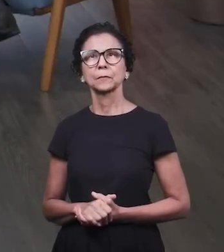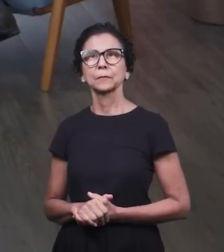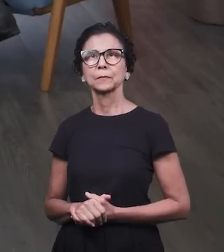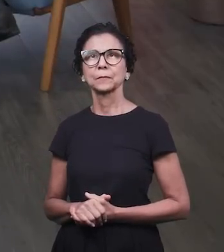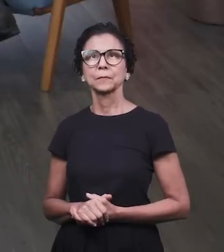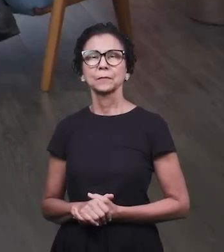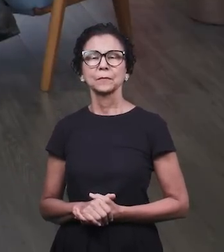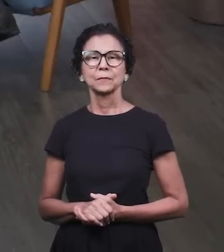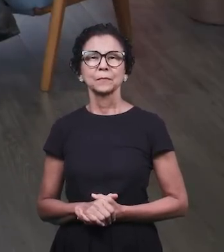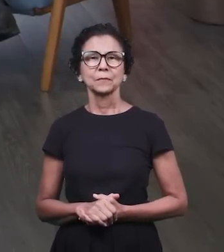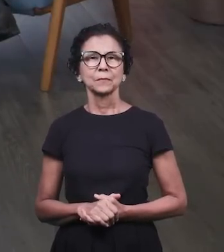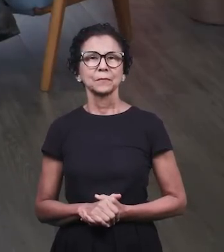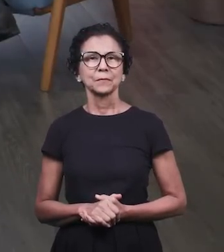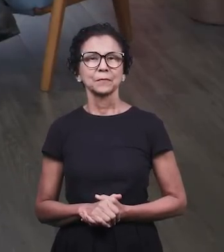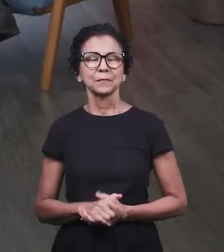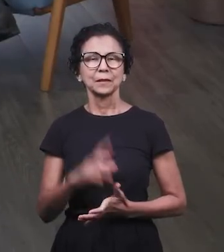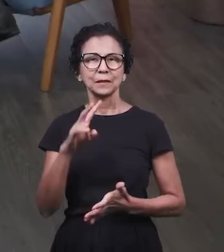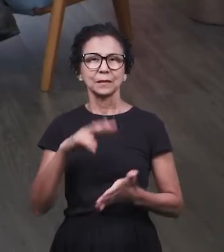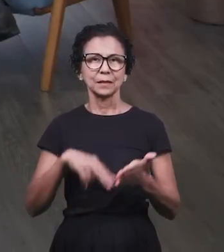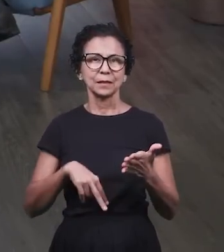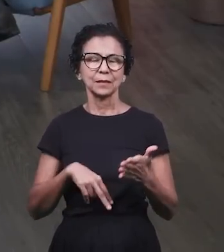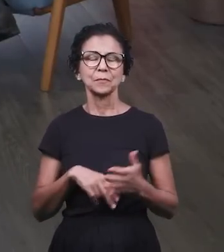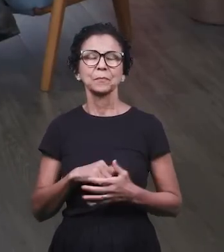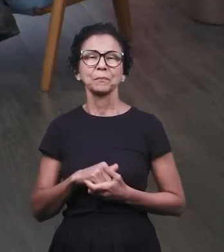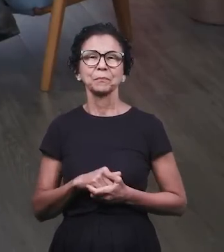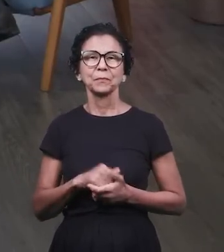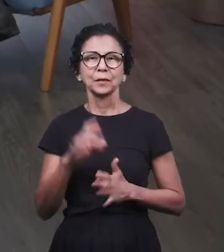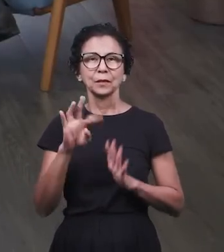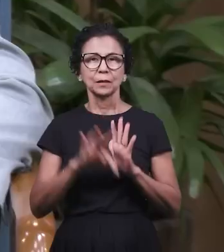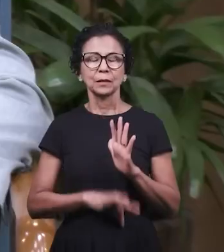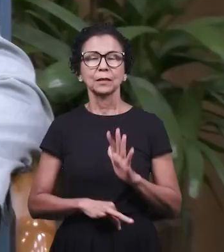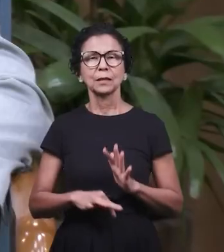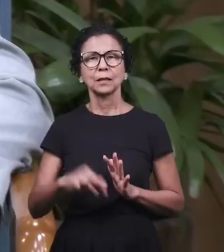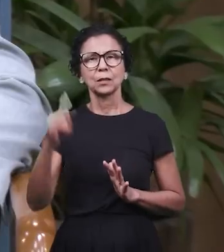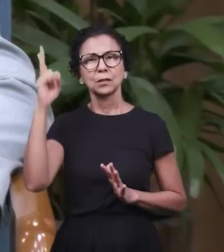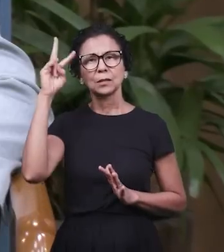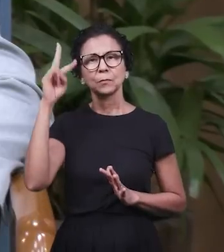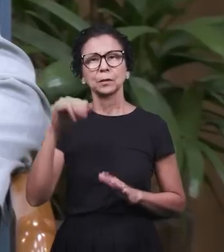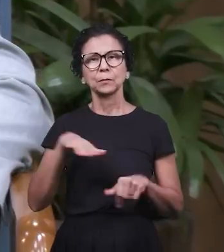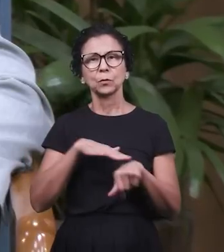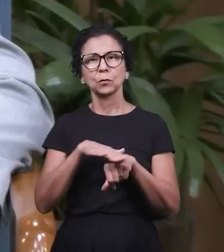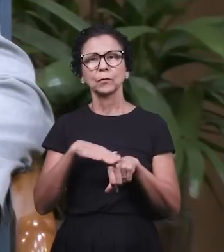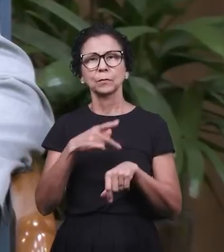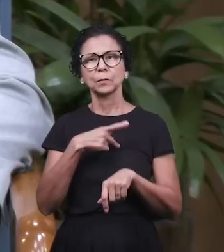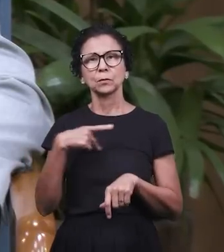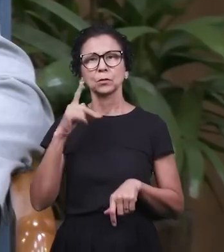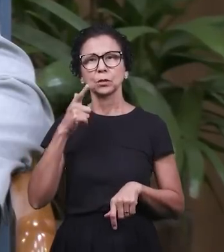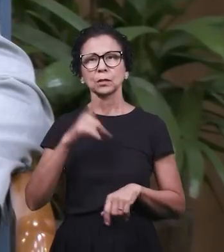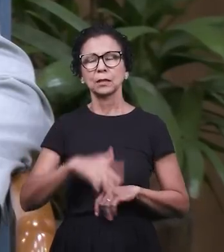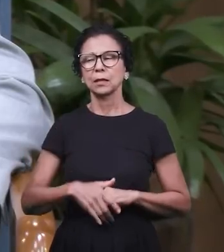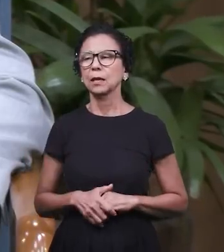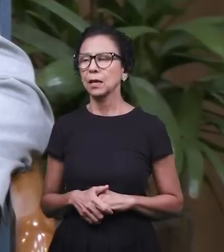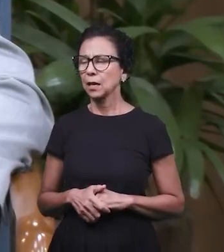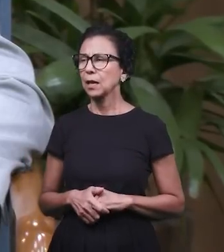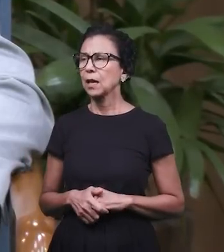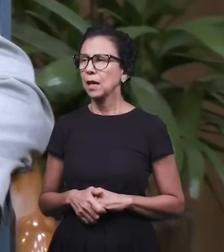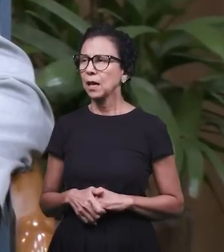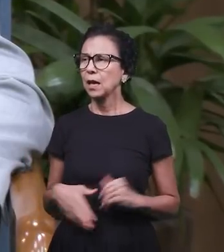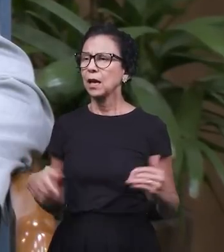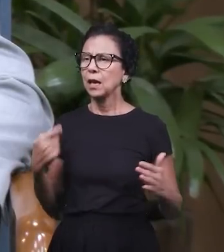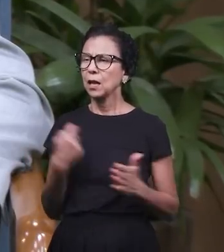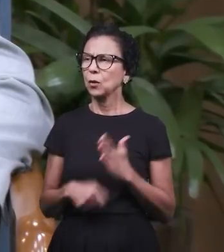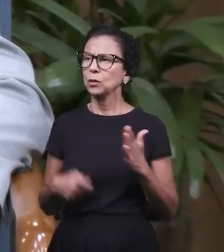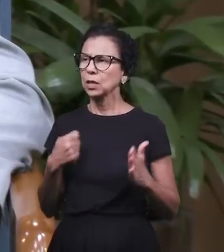sempre, quando eu leio esse texto, eu sempre me lembro daquela conversa minha com o pastor Deuti, né? Deuti, é combate, mas é bom, ele